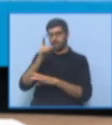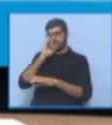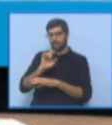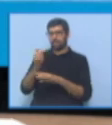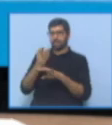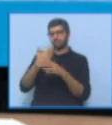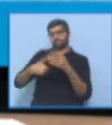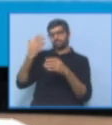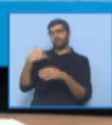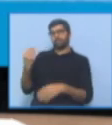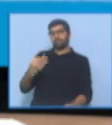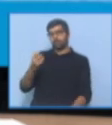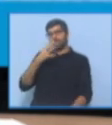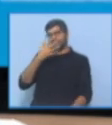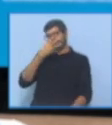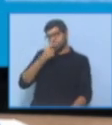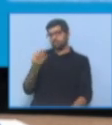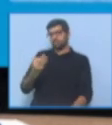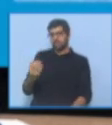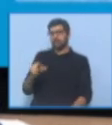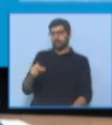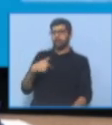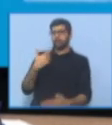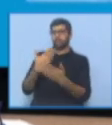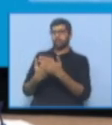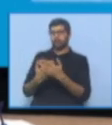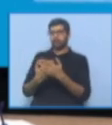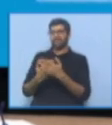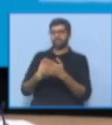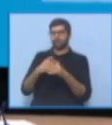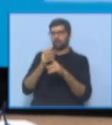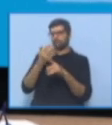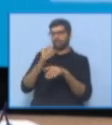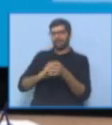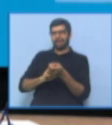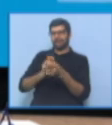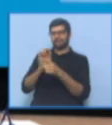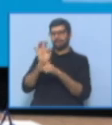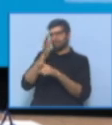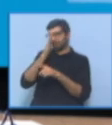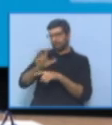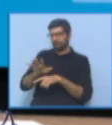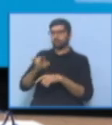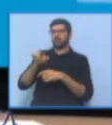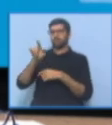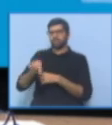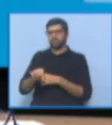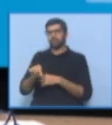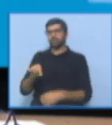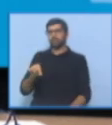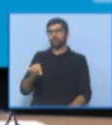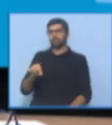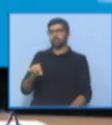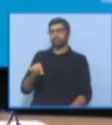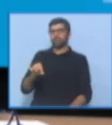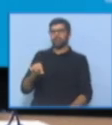infelizmente, outros tempos e dando espaço à xenofobia, dando espaço também